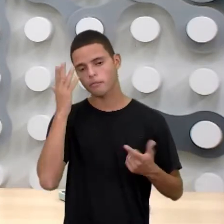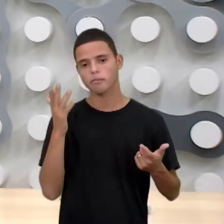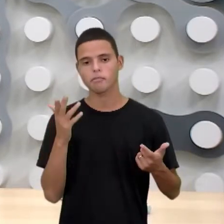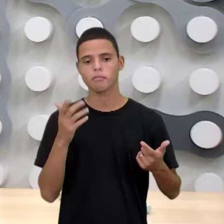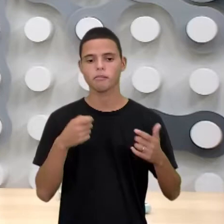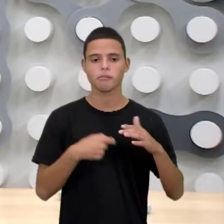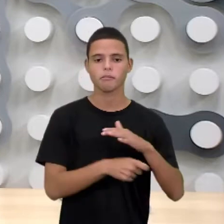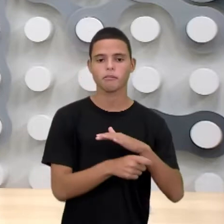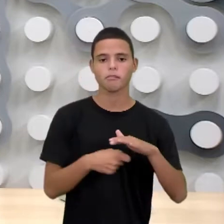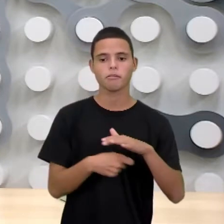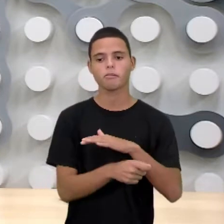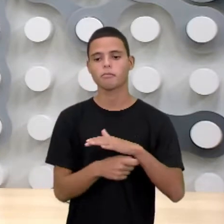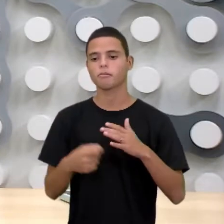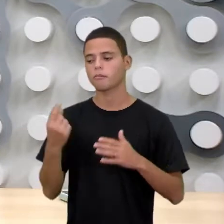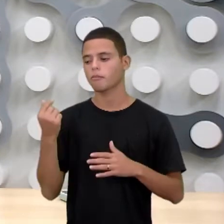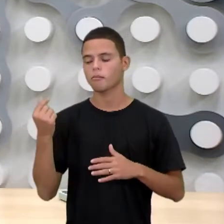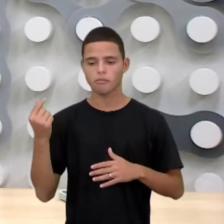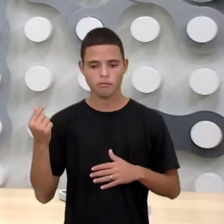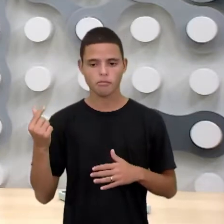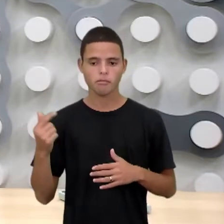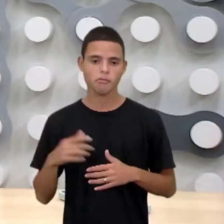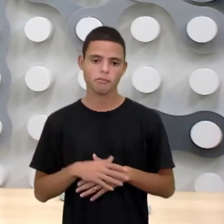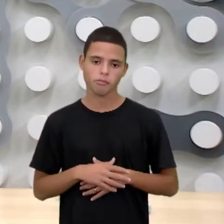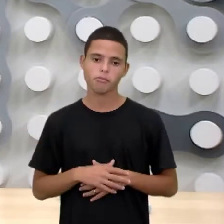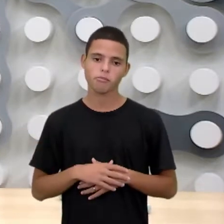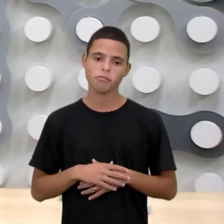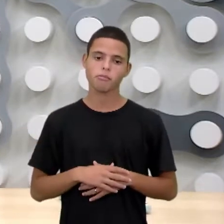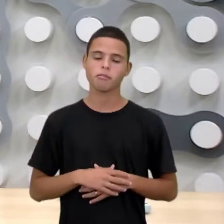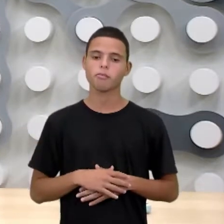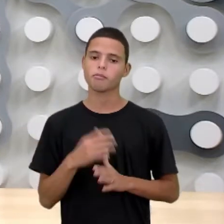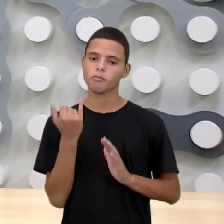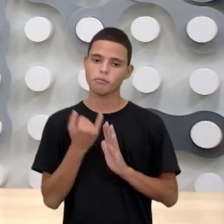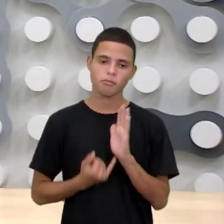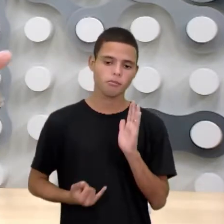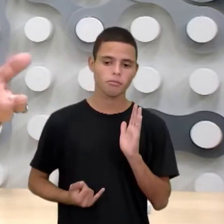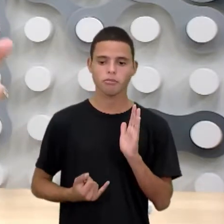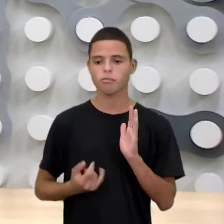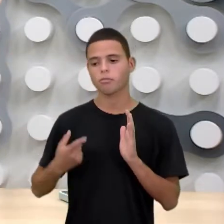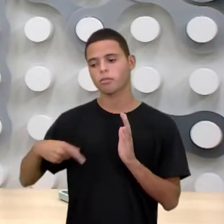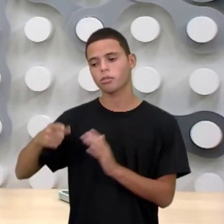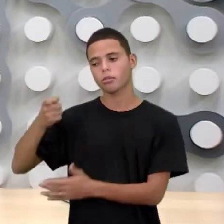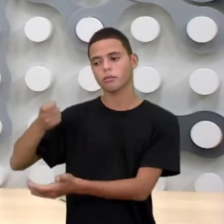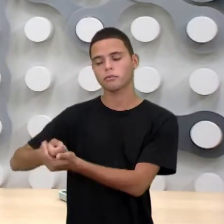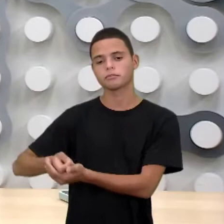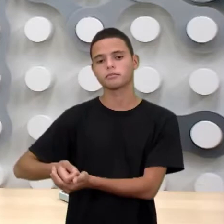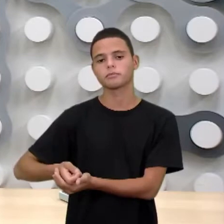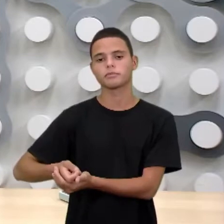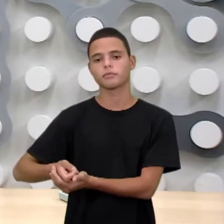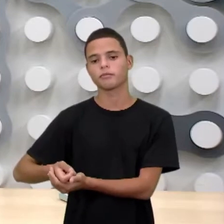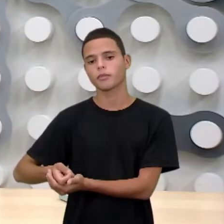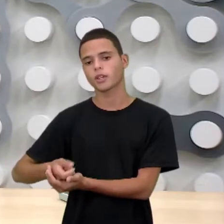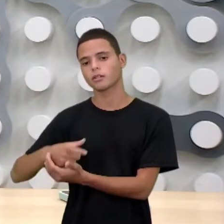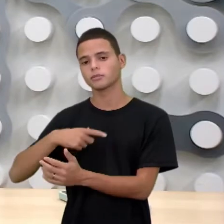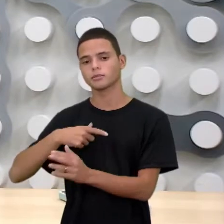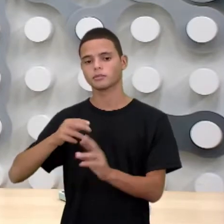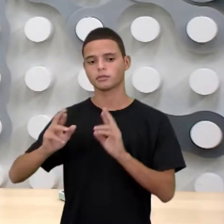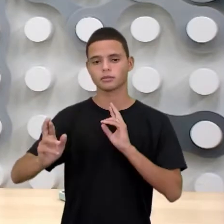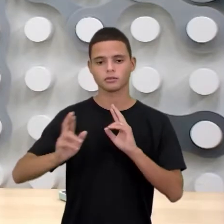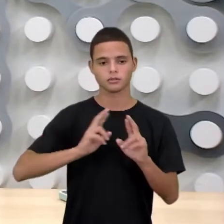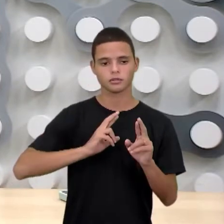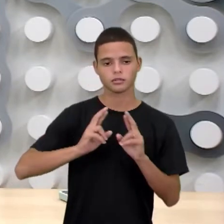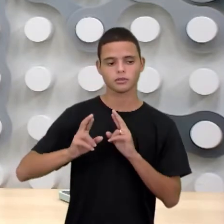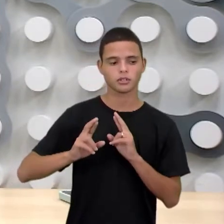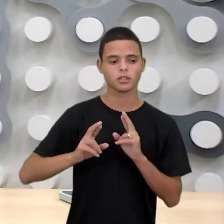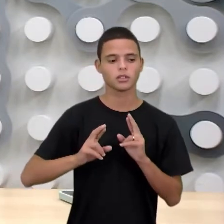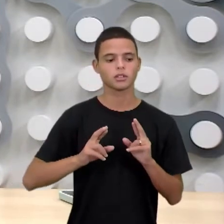enviar, né, o dinheiro, né, dos impostos, né, que nós pagamos para estar, né, relacionando aí